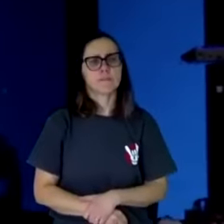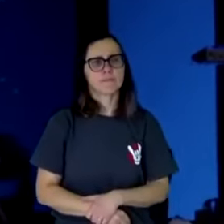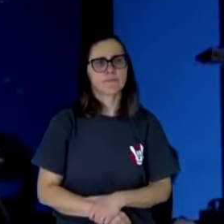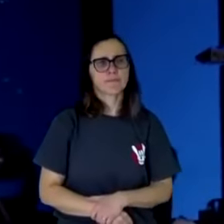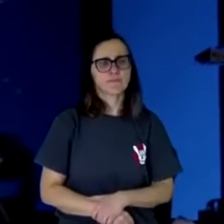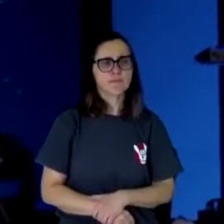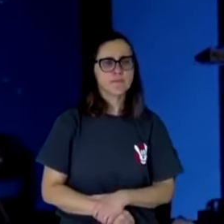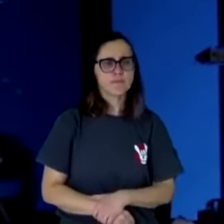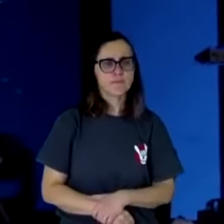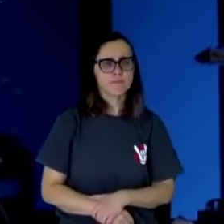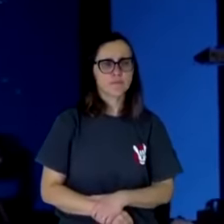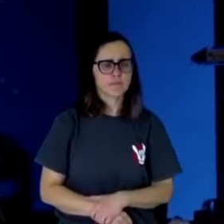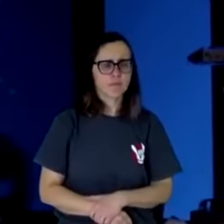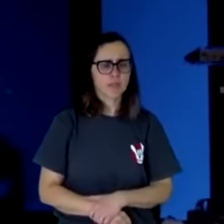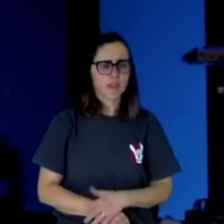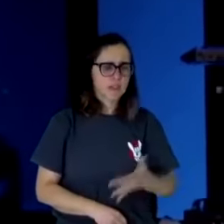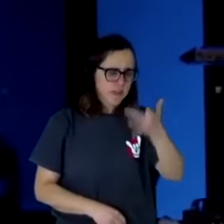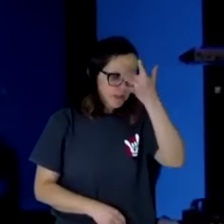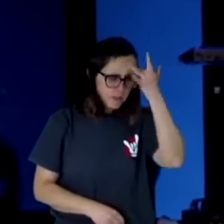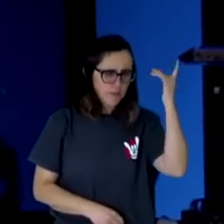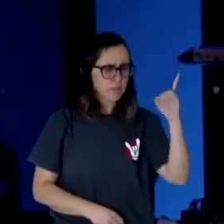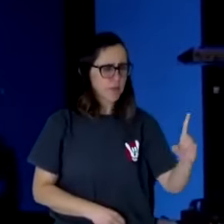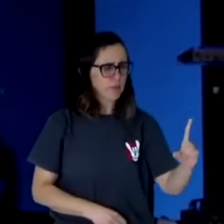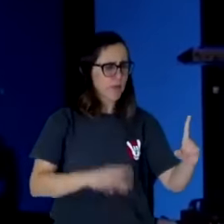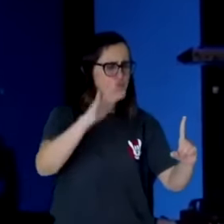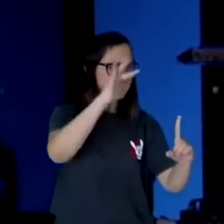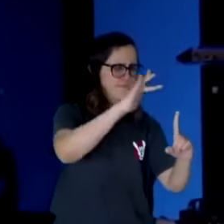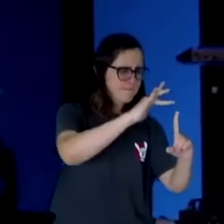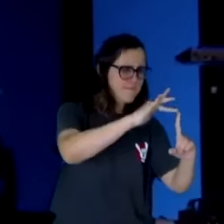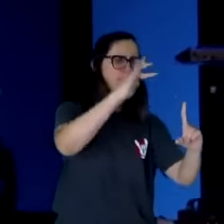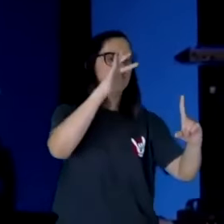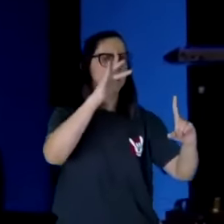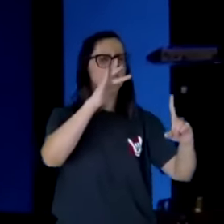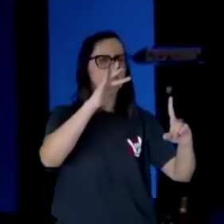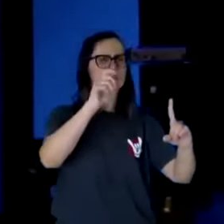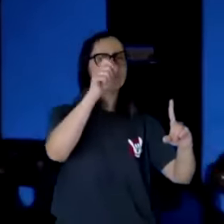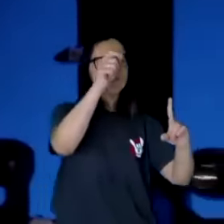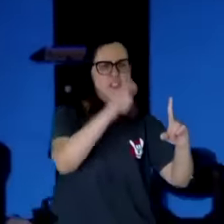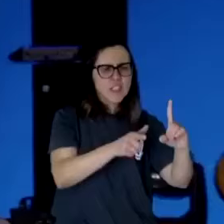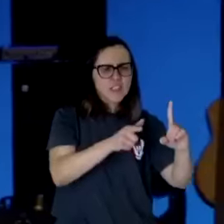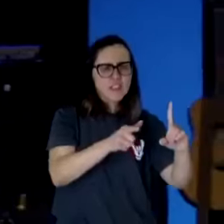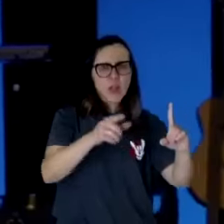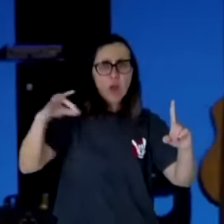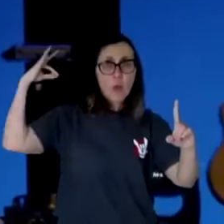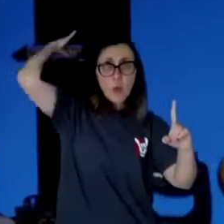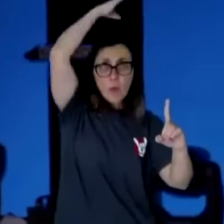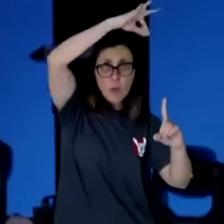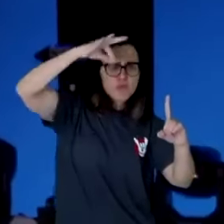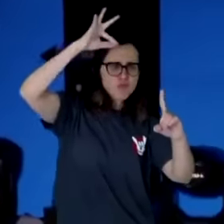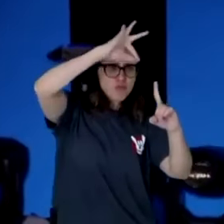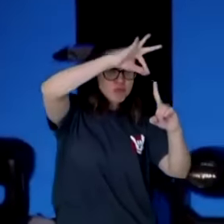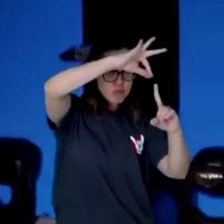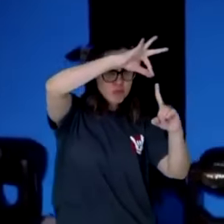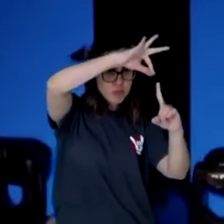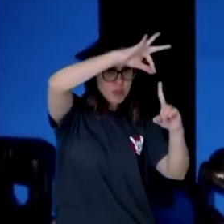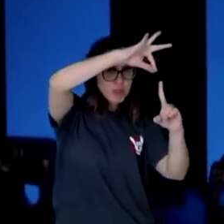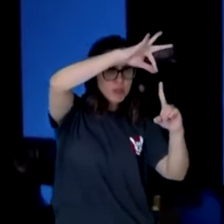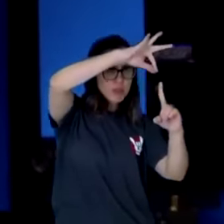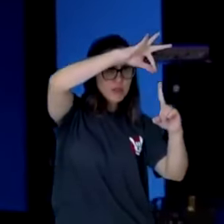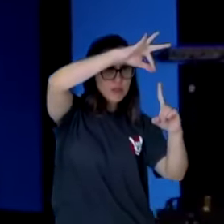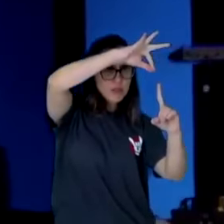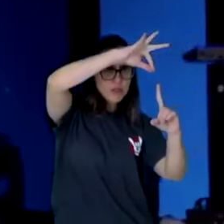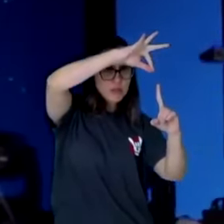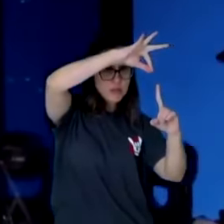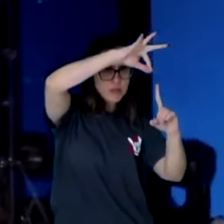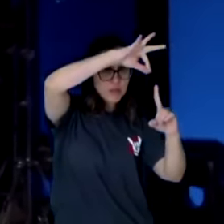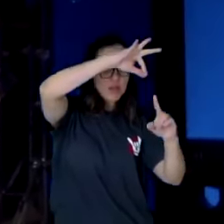porque elas foram tocadas por ele pelo Espírito Santo de Deus você tem que sair daqui hoje apaixonado não pelo Espírito Santo que eu